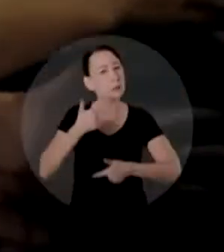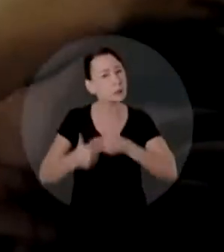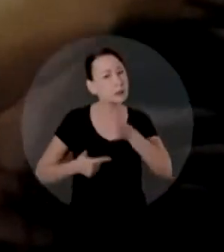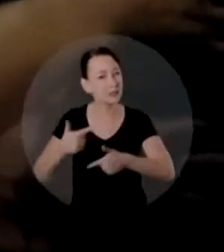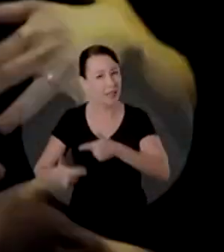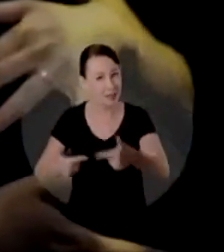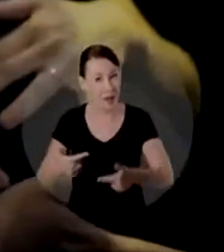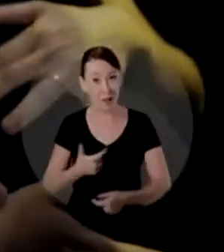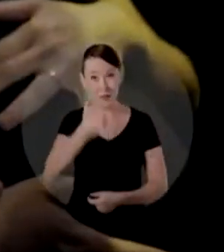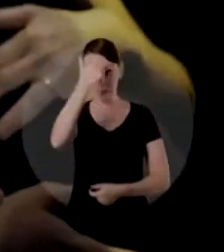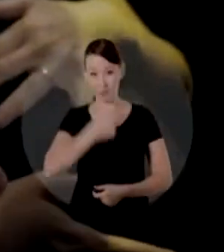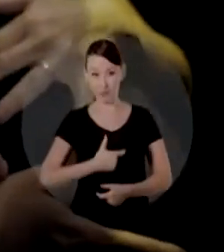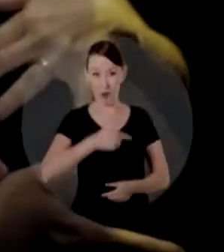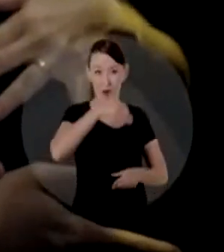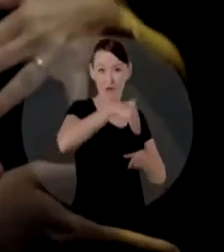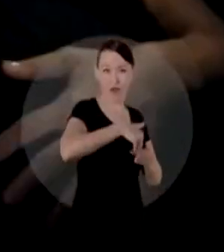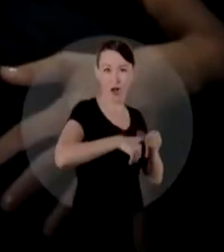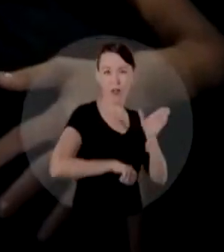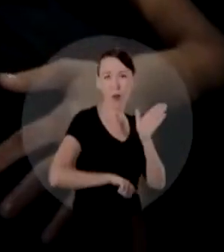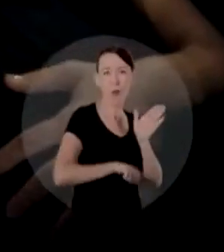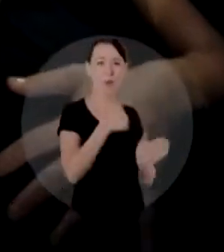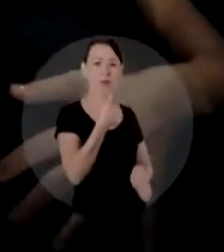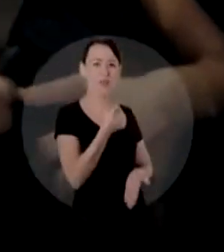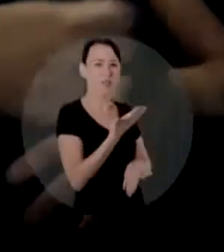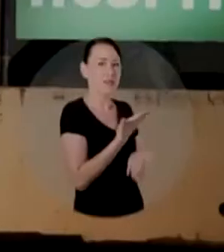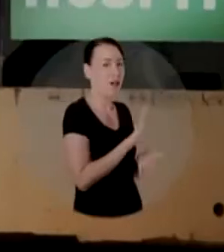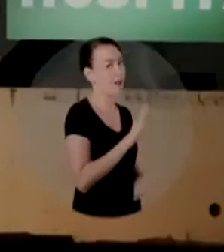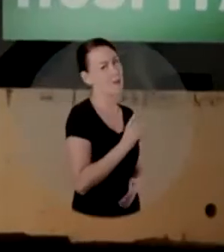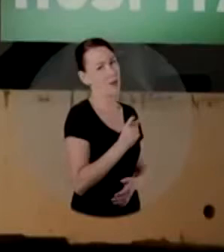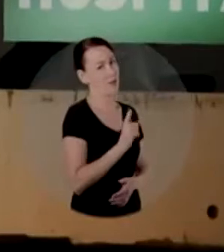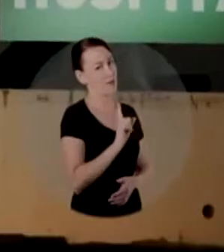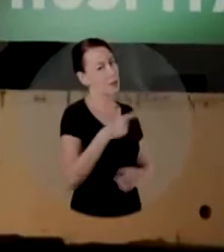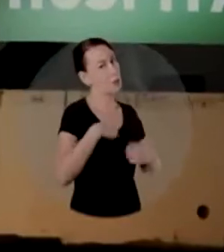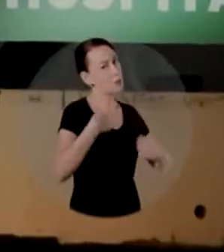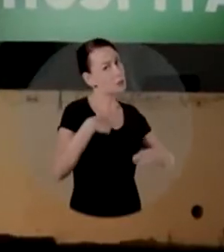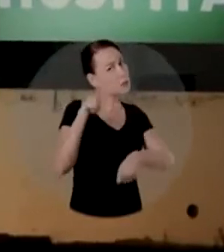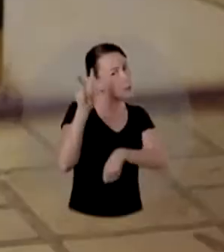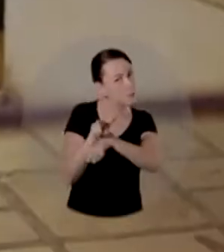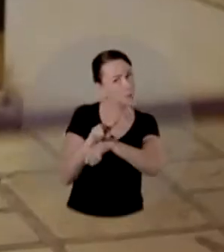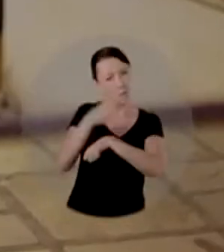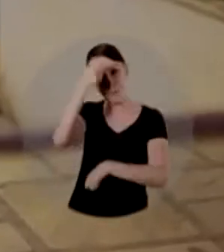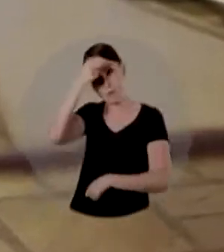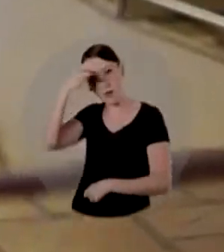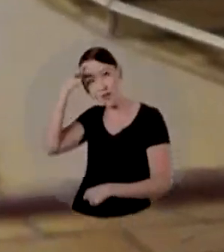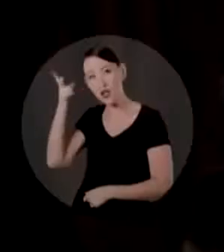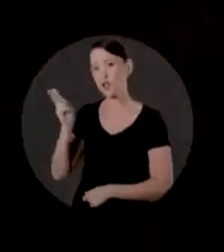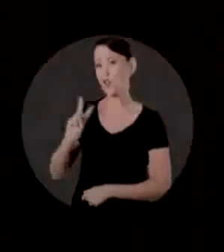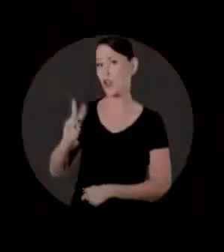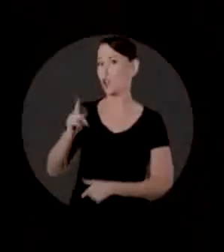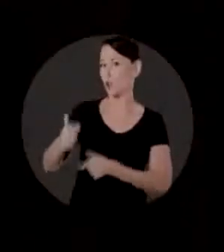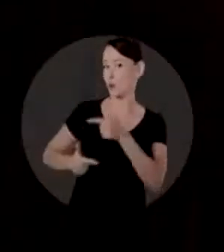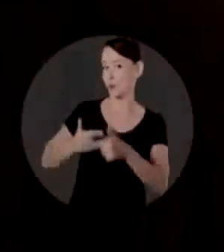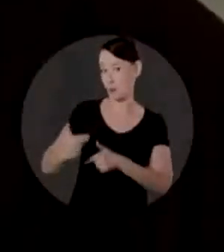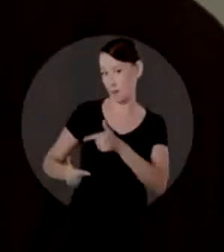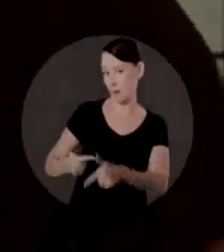papel do eleitor não acaba no voto. Acompanhe o trabalho do prefeito e dos vereadores.